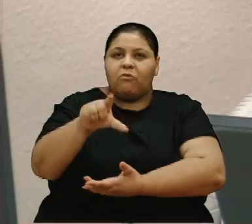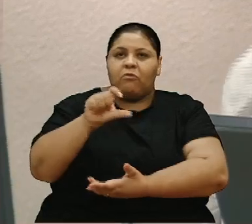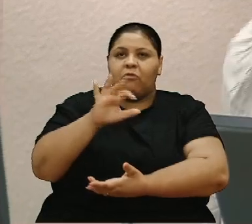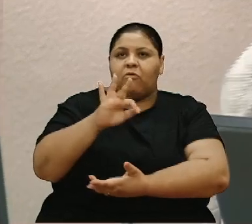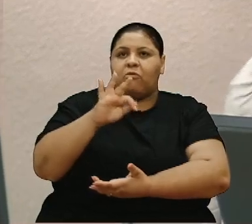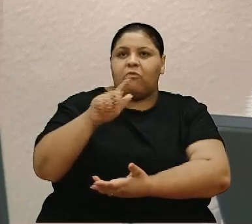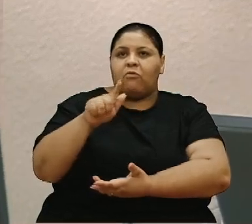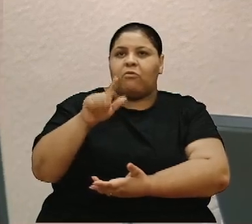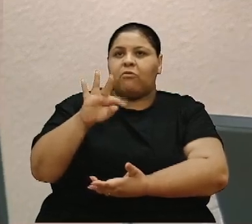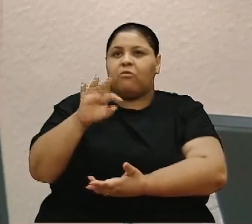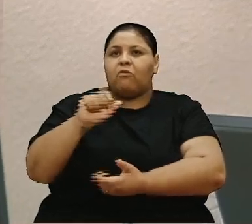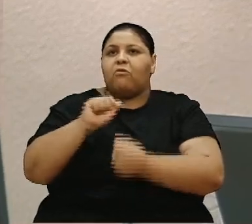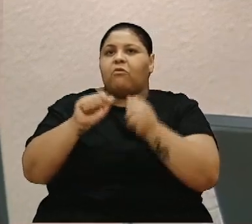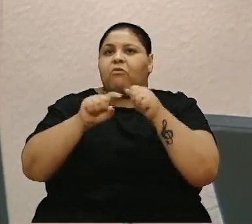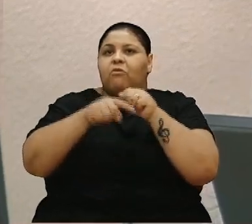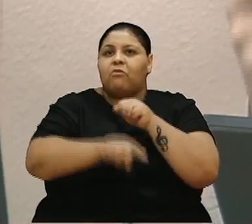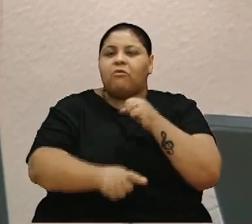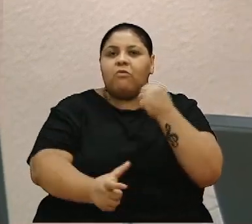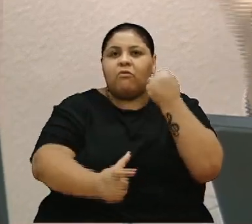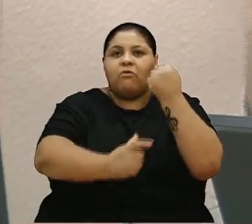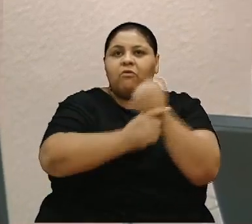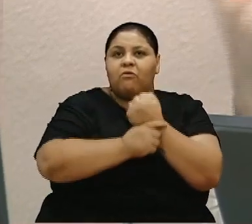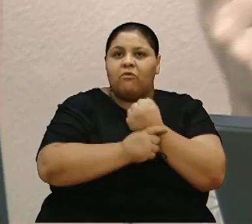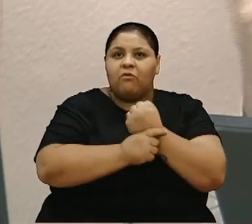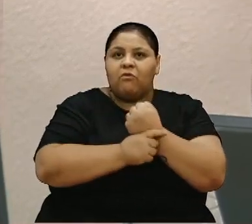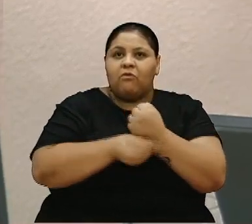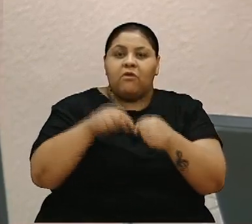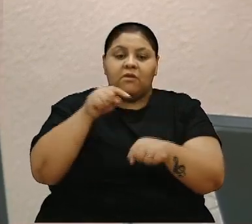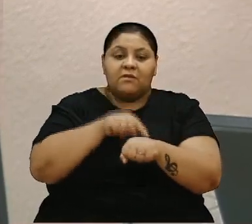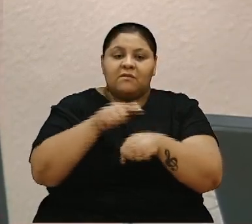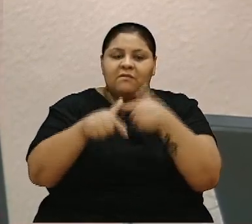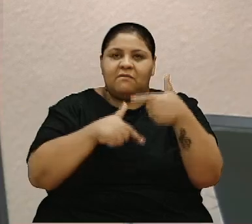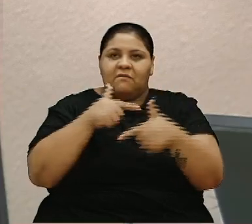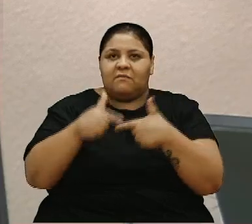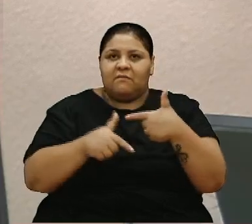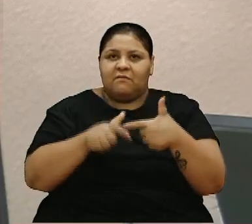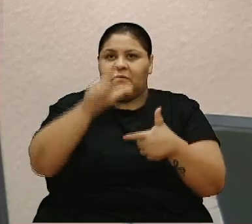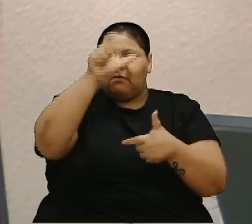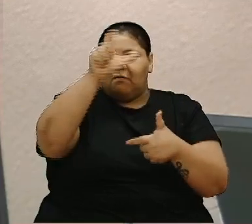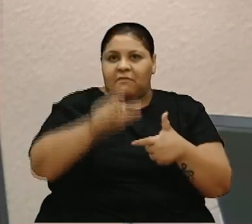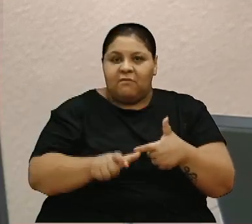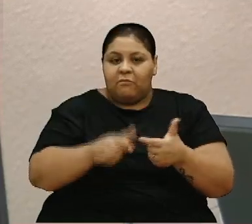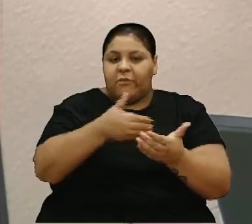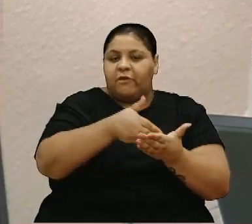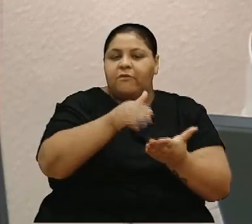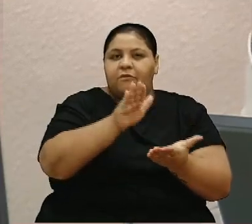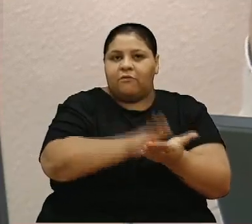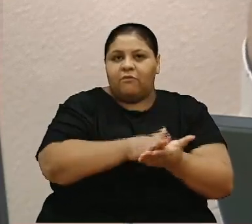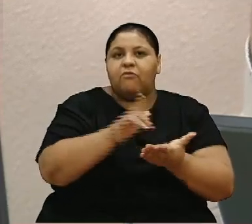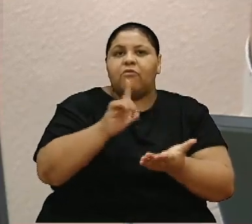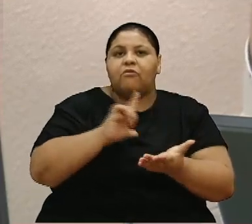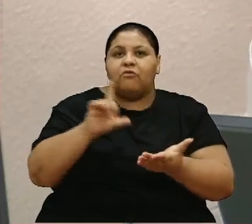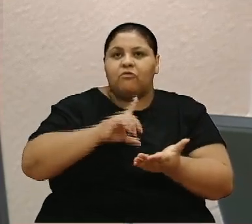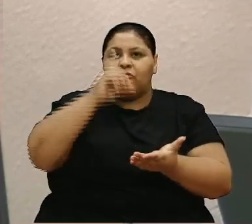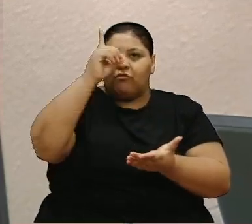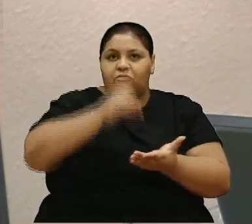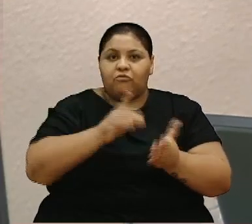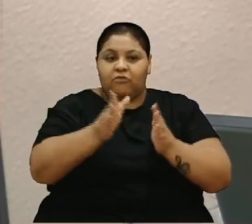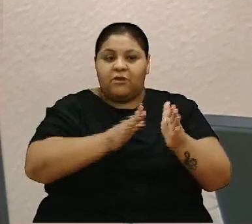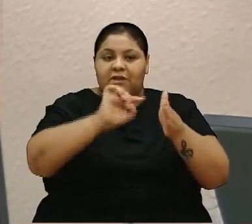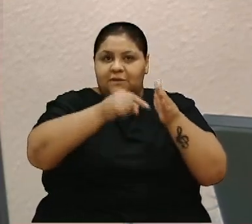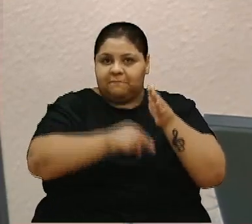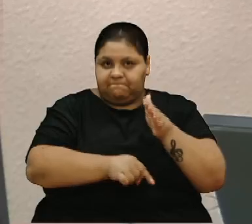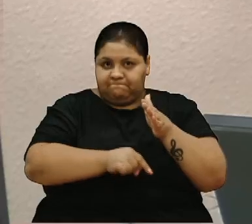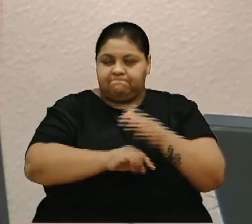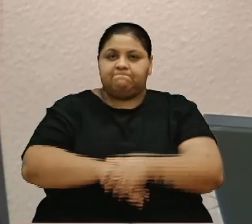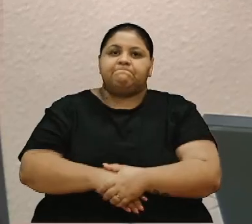Então, o que é o fundo de garantia? Ele é um fundo de garantia de tempo de serviço, para quando a pessoa for demitida, ela tenha direito a acessar esse fundo.